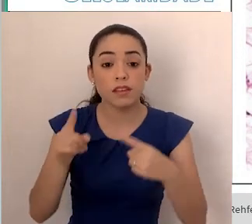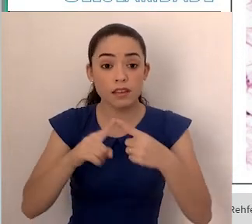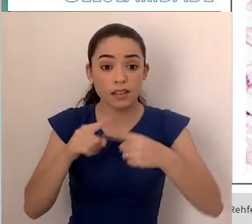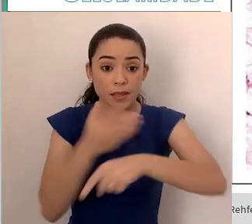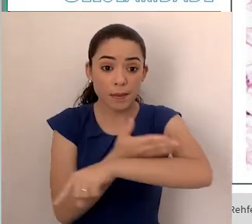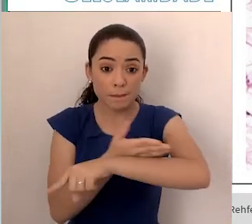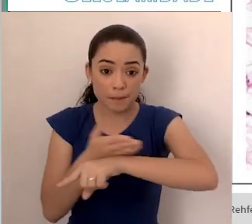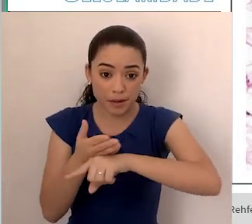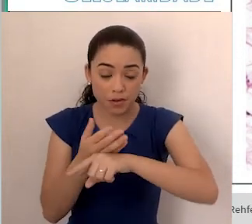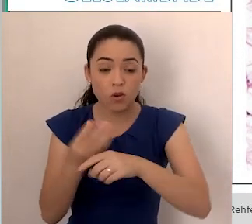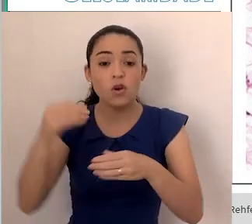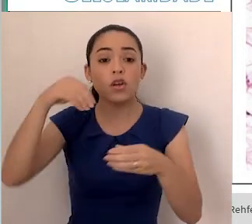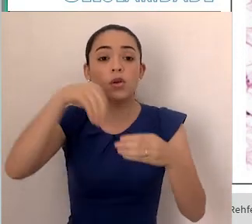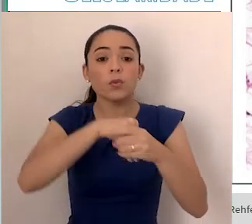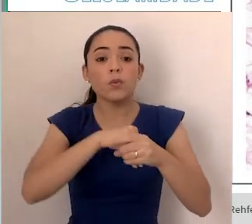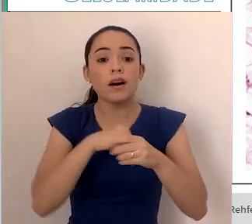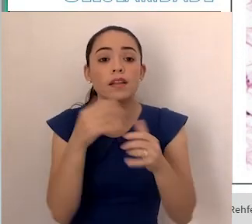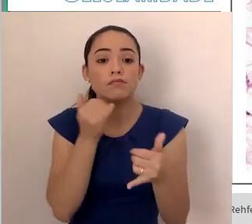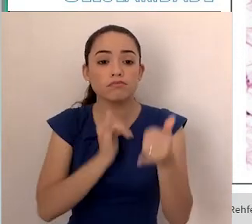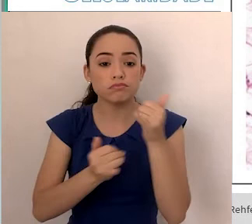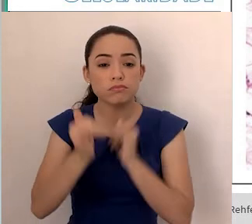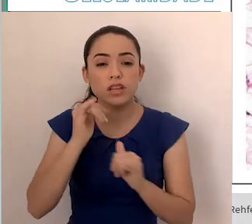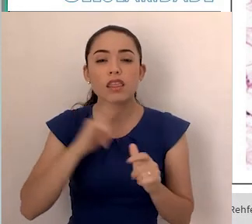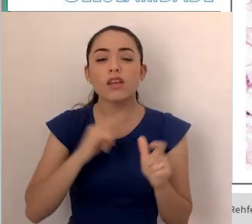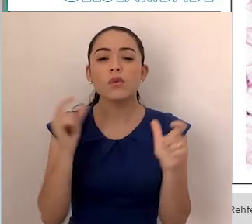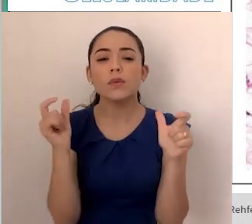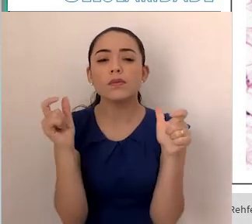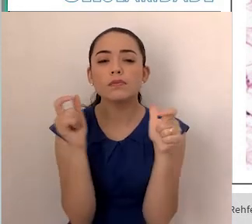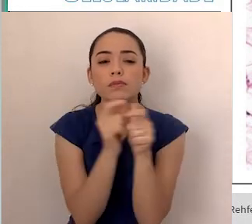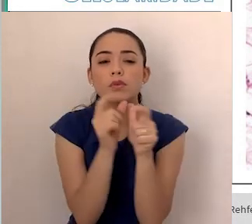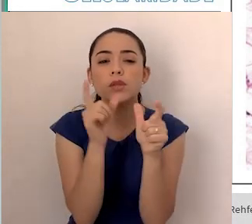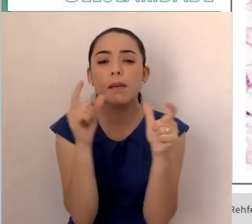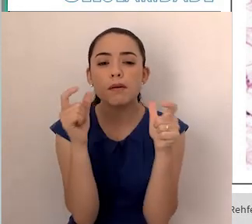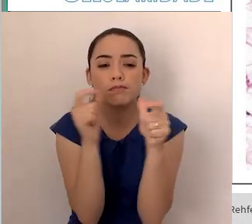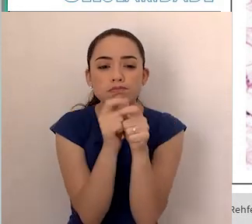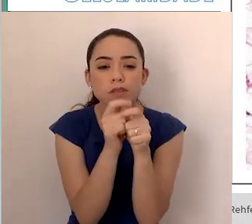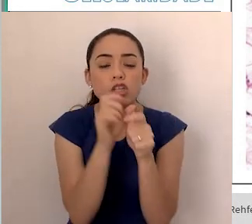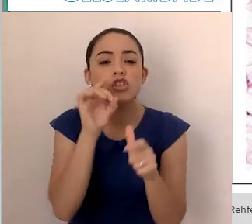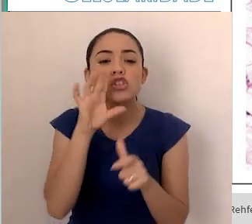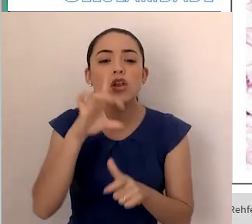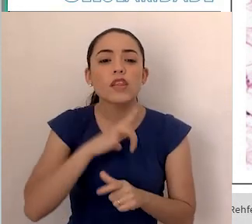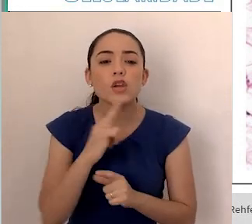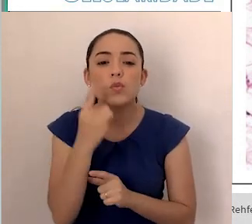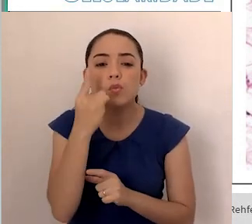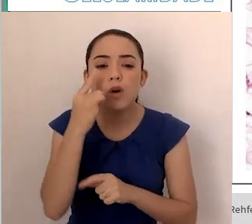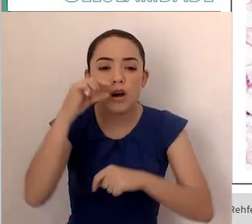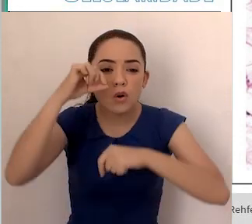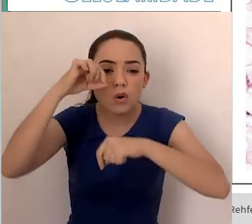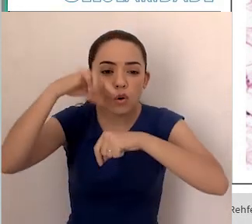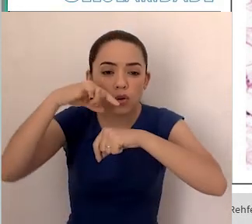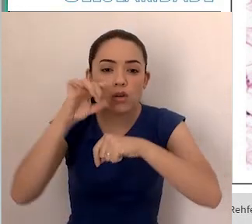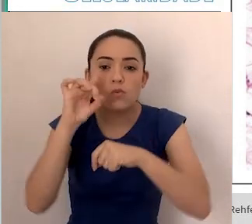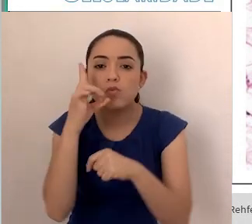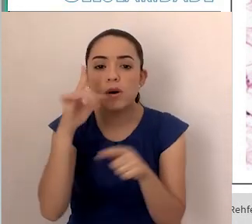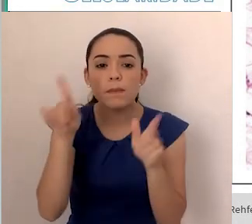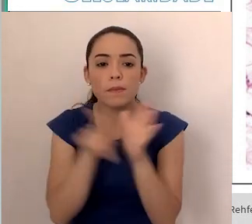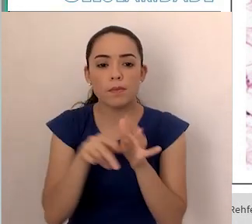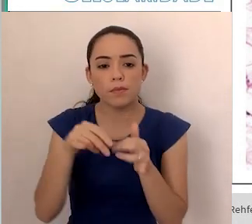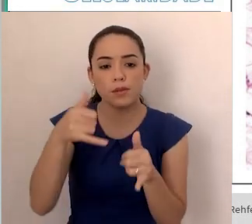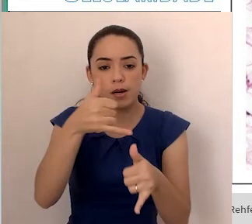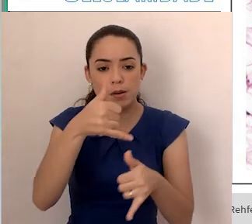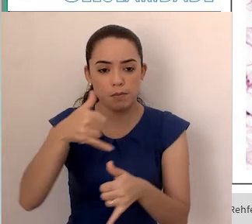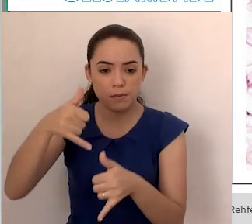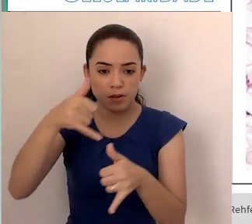adipócitos brancos que armazenam energia exibem um tamanho variável de 25 a 200 micrômetros e contêm uma única gota